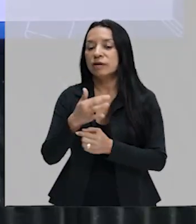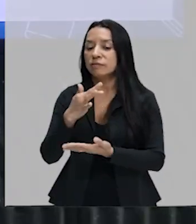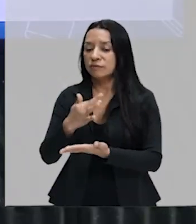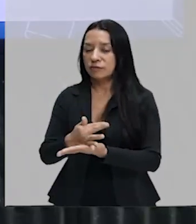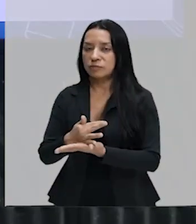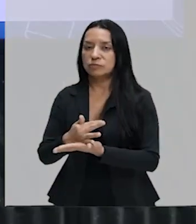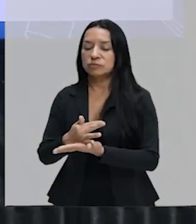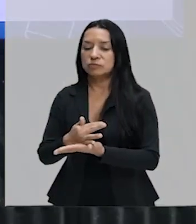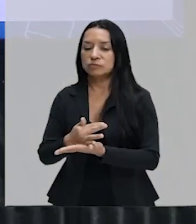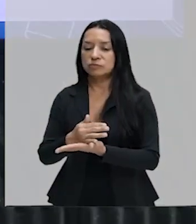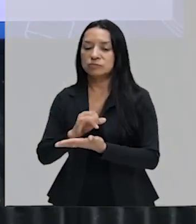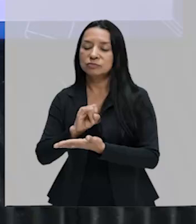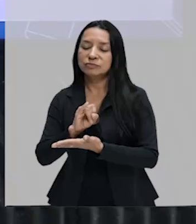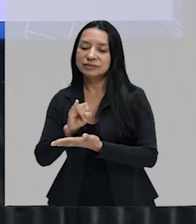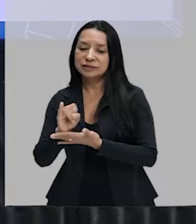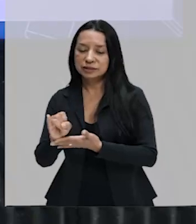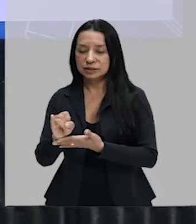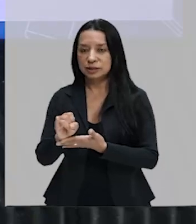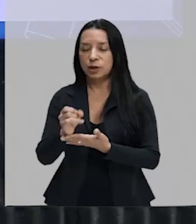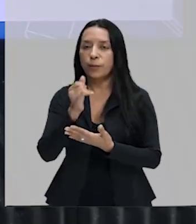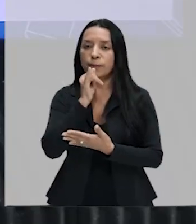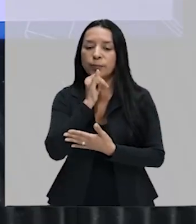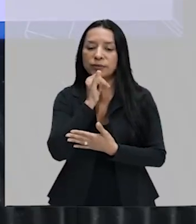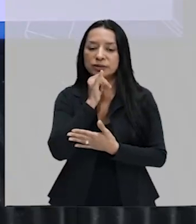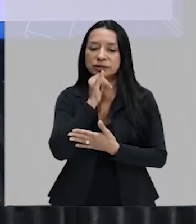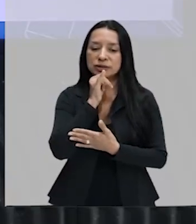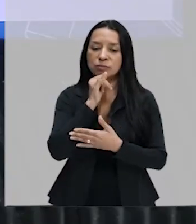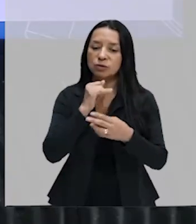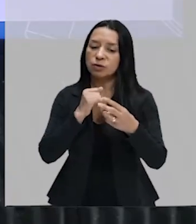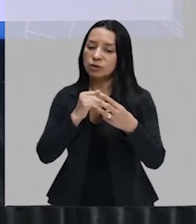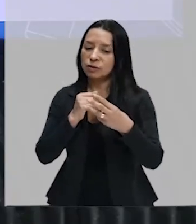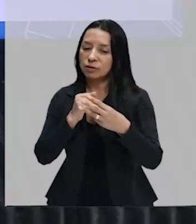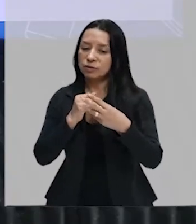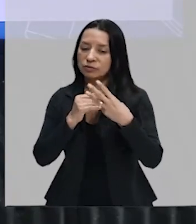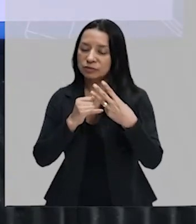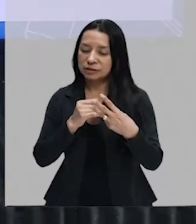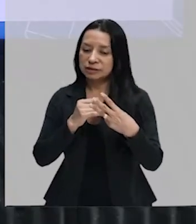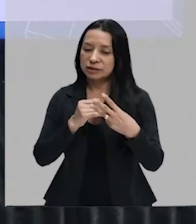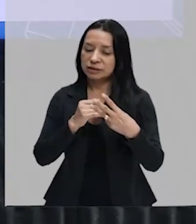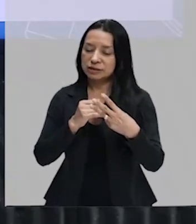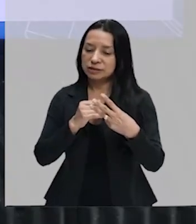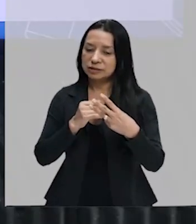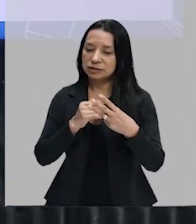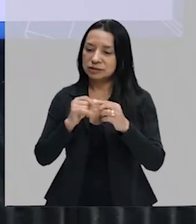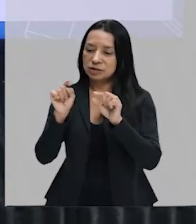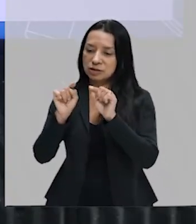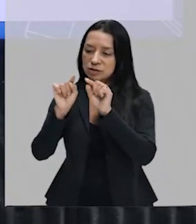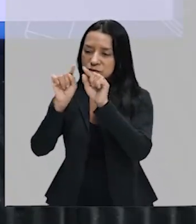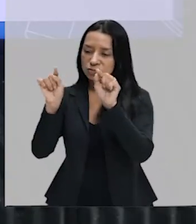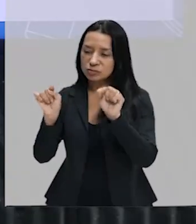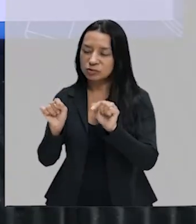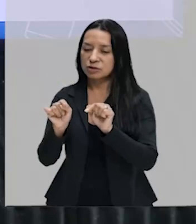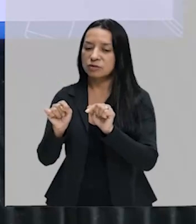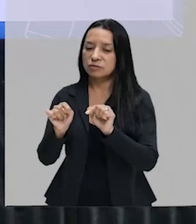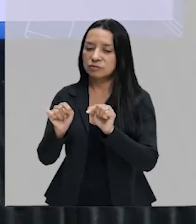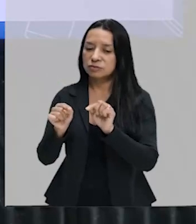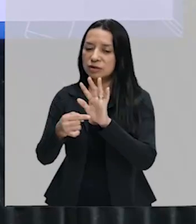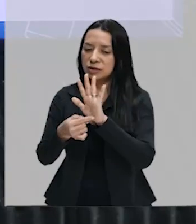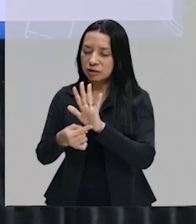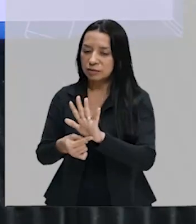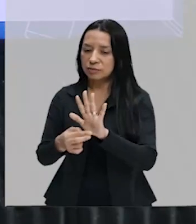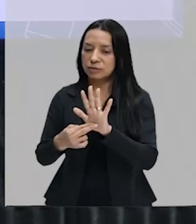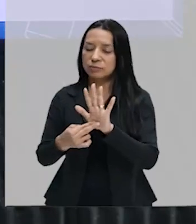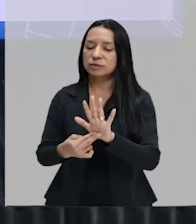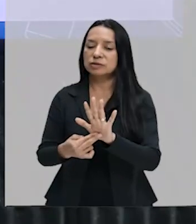Falso. Se por acaso esse 3 estivesse entre chaves, dando a representação